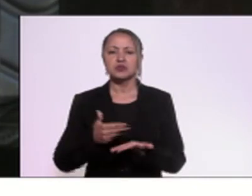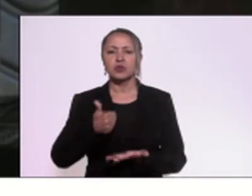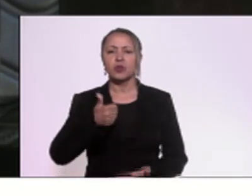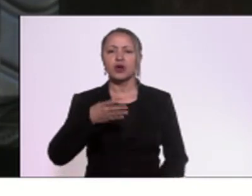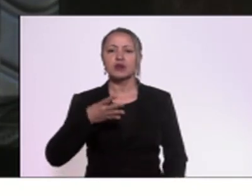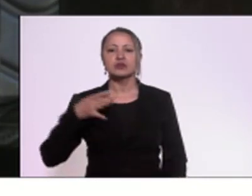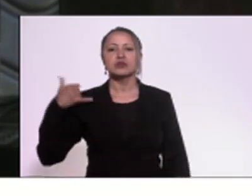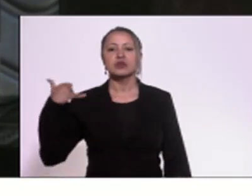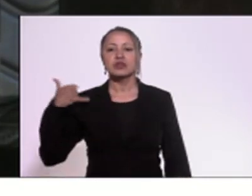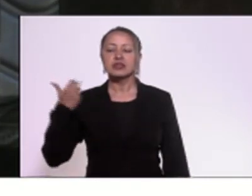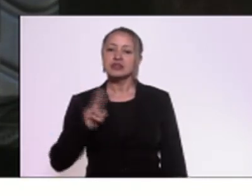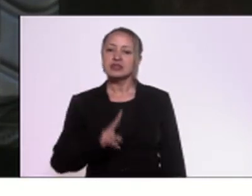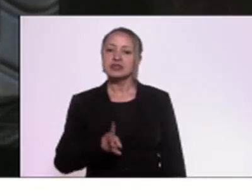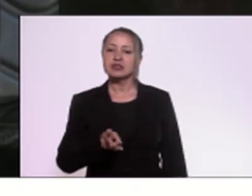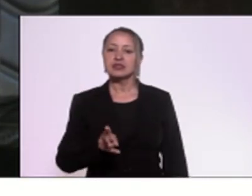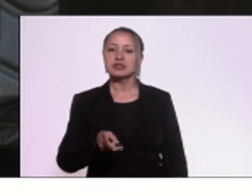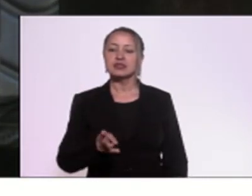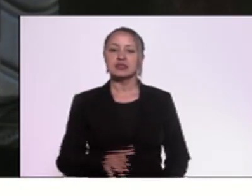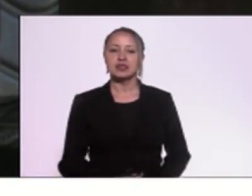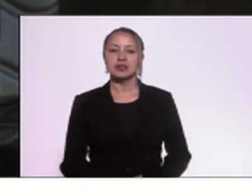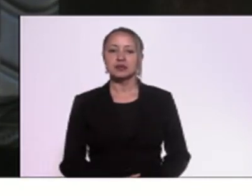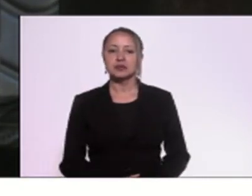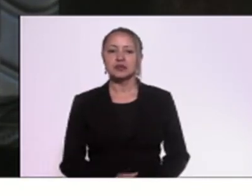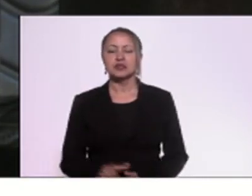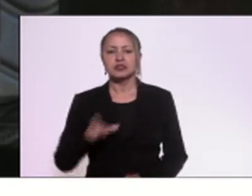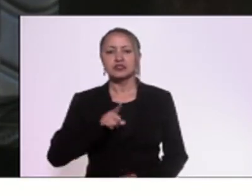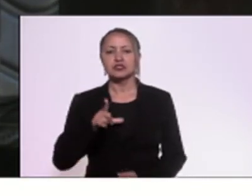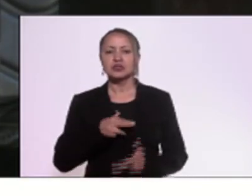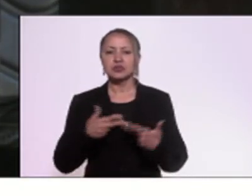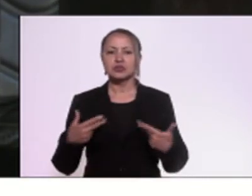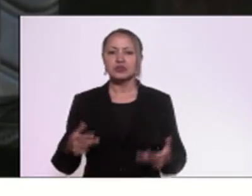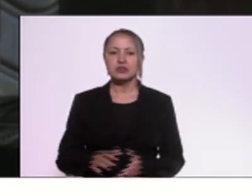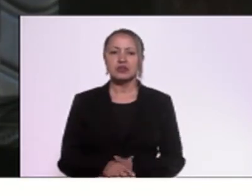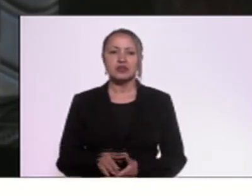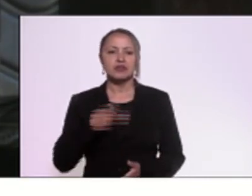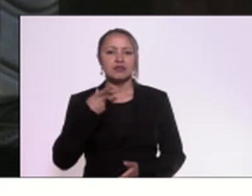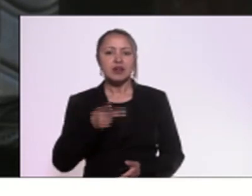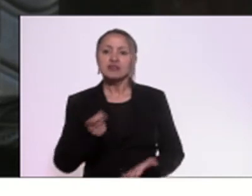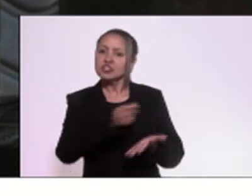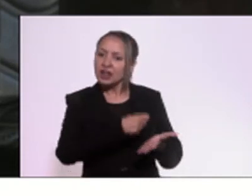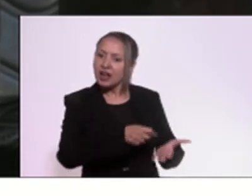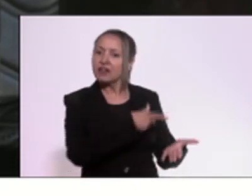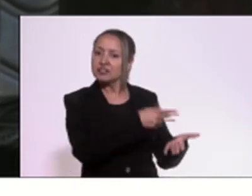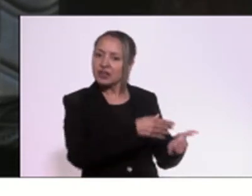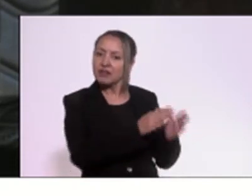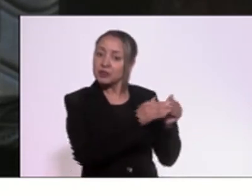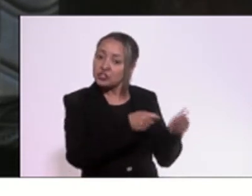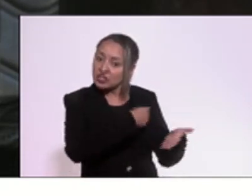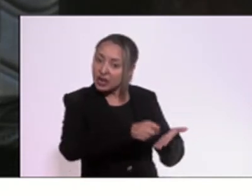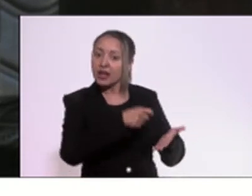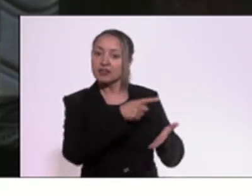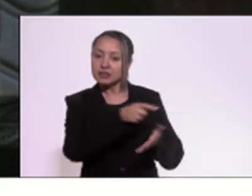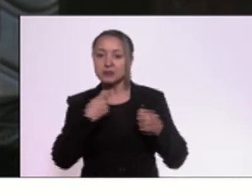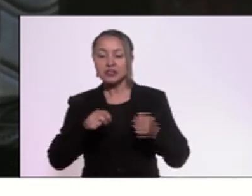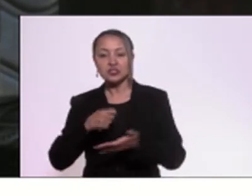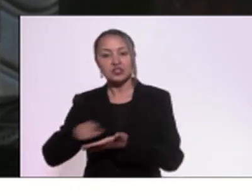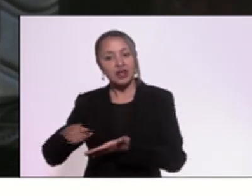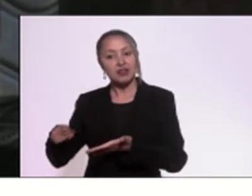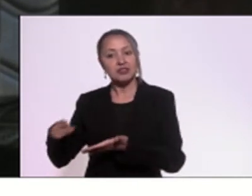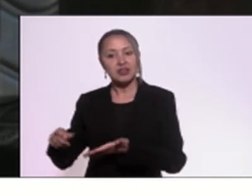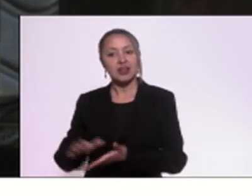Boa noite a todos. É uma homenagem calorosa que nós aqui da Prefeitura do Rio de